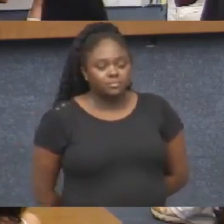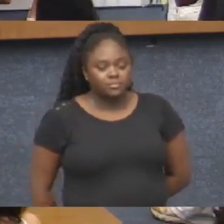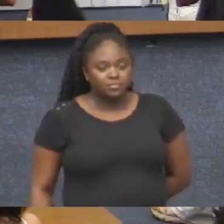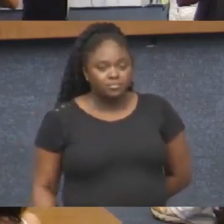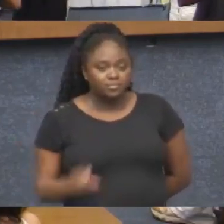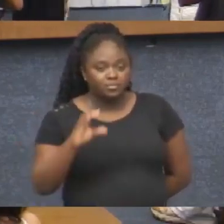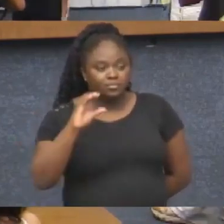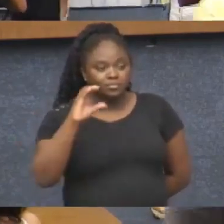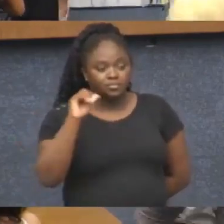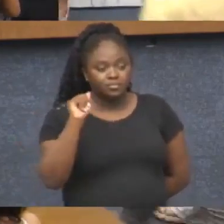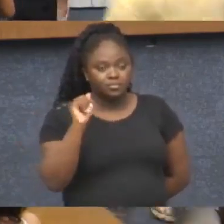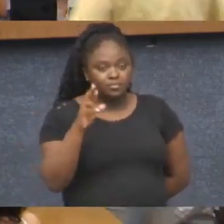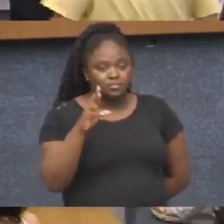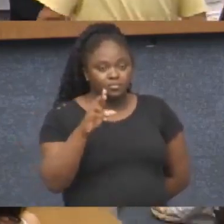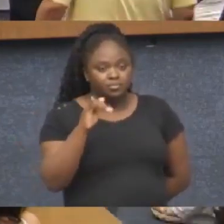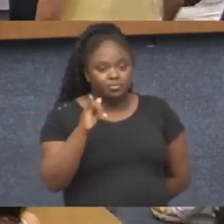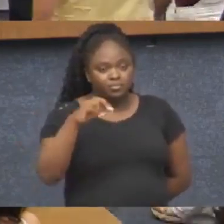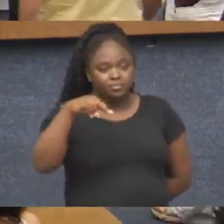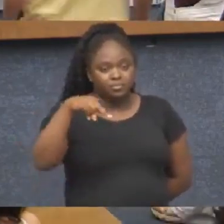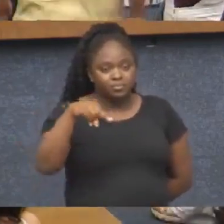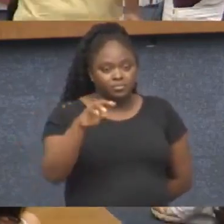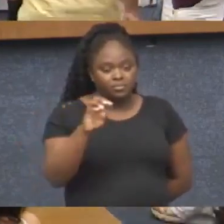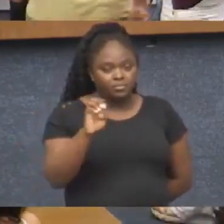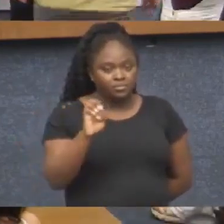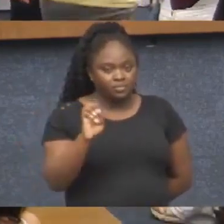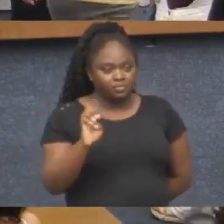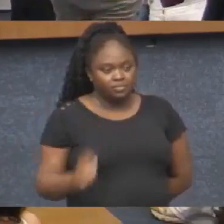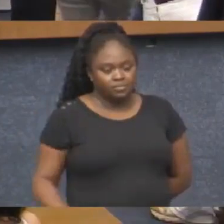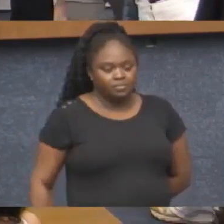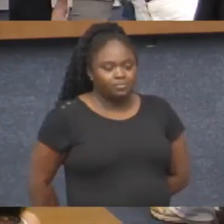Karine de Andrade Silva.